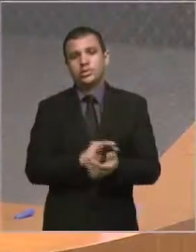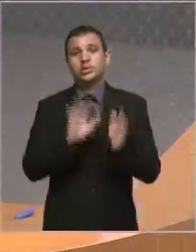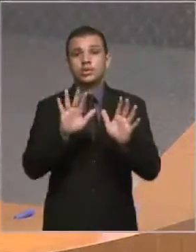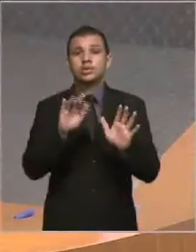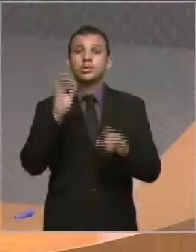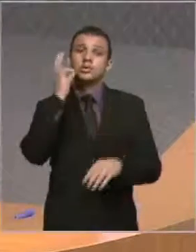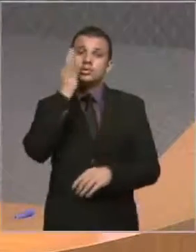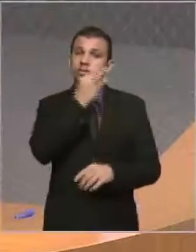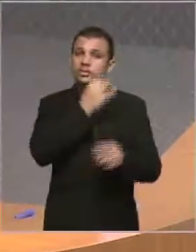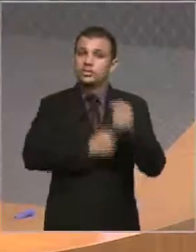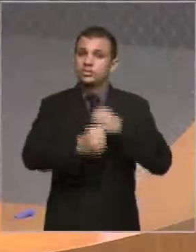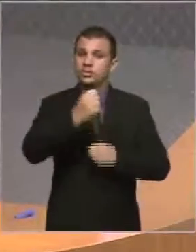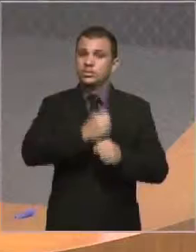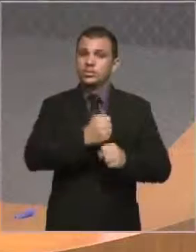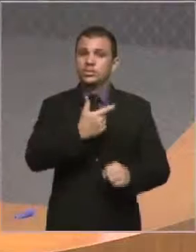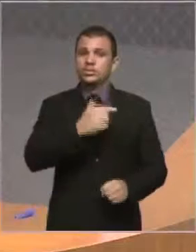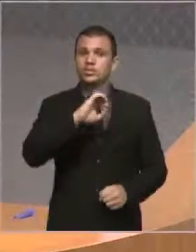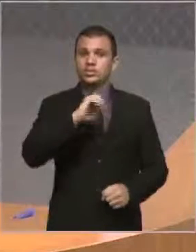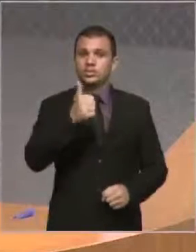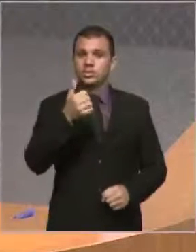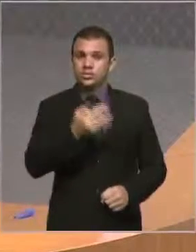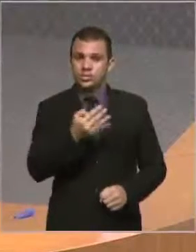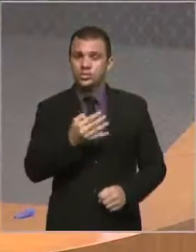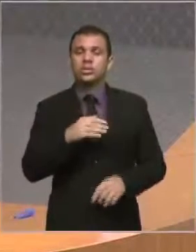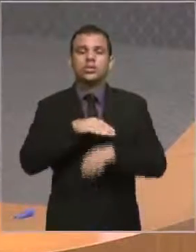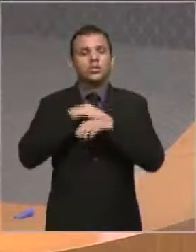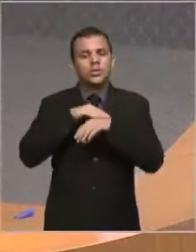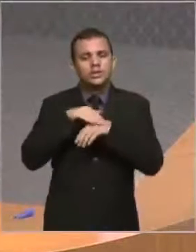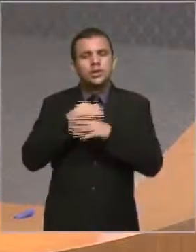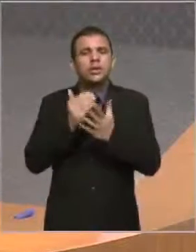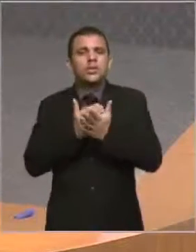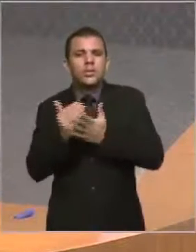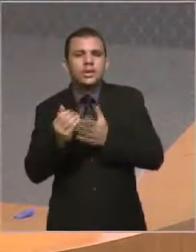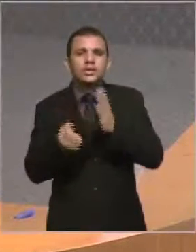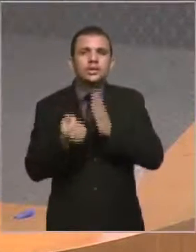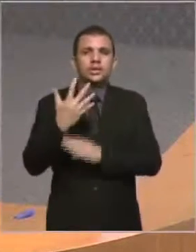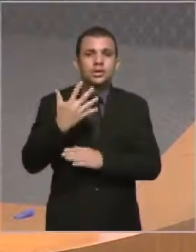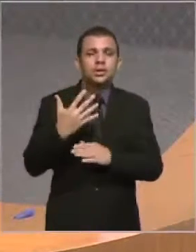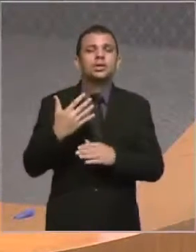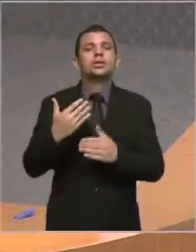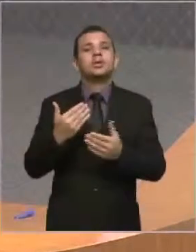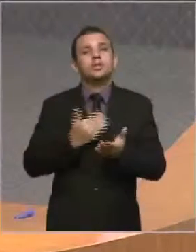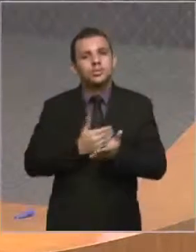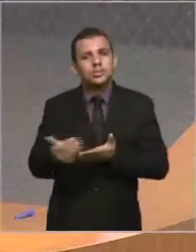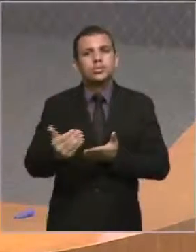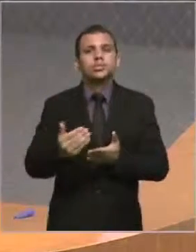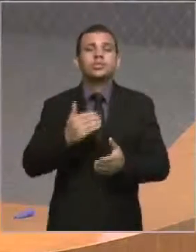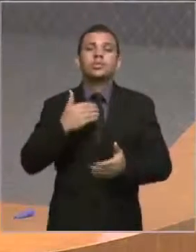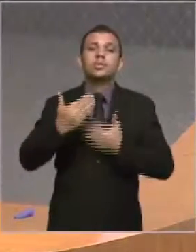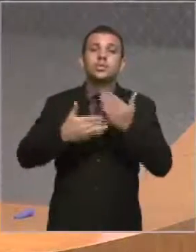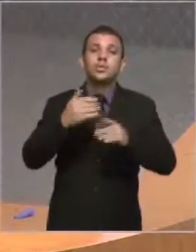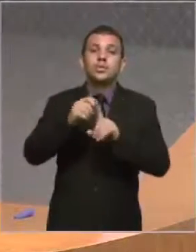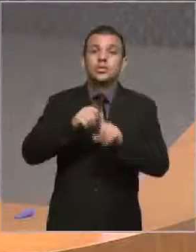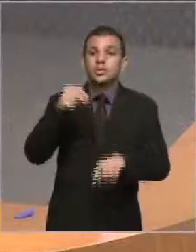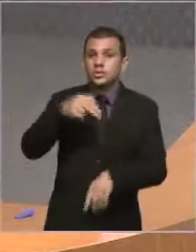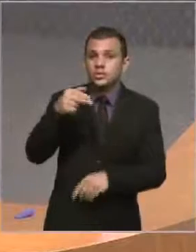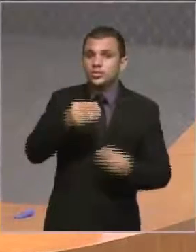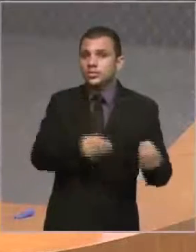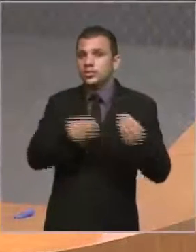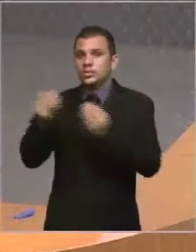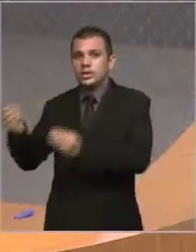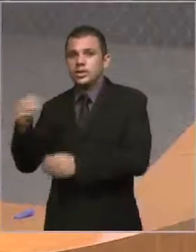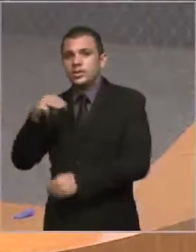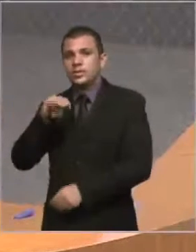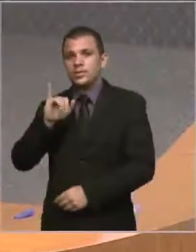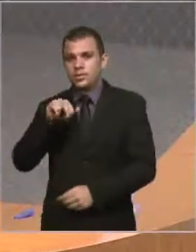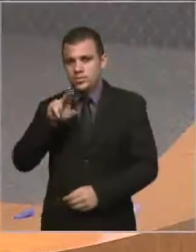conversas para a criação do consórcio começaram a surgir. Em novembro, houve a entrega da minuta para a NTT. Em fevereiro de 2015,